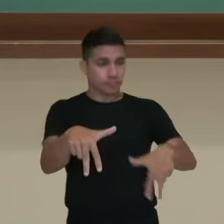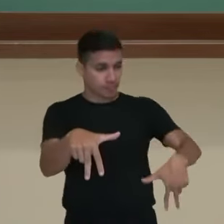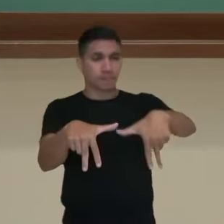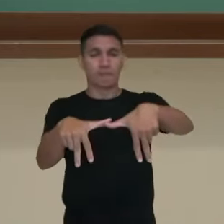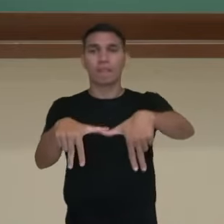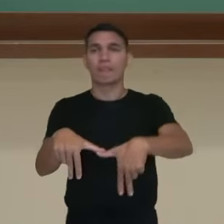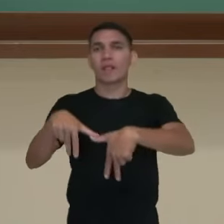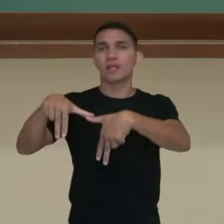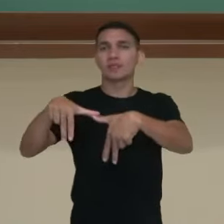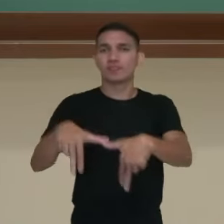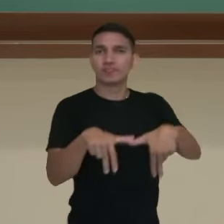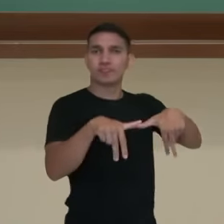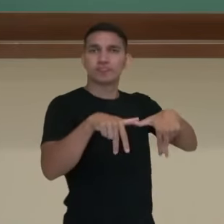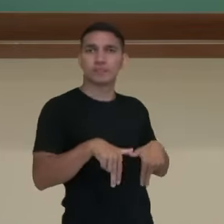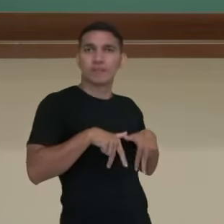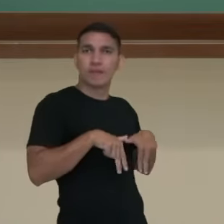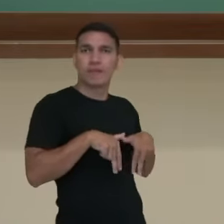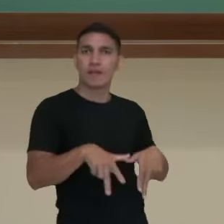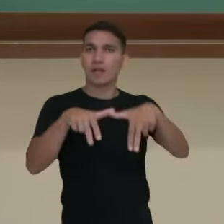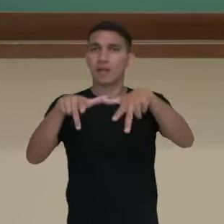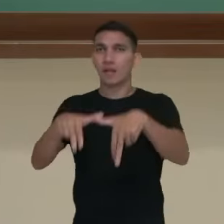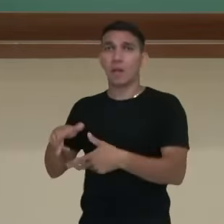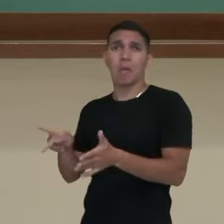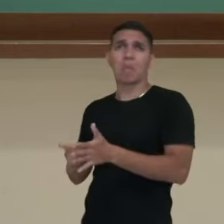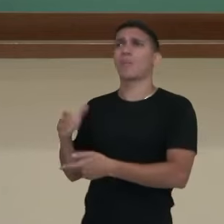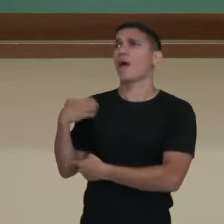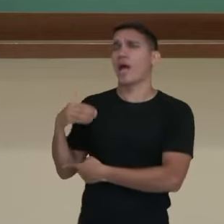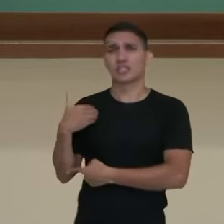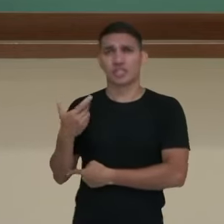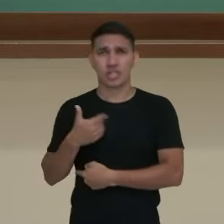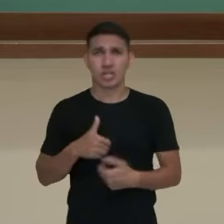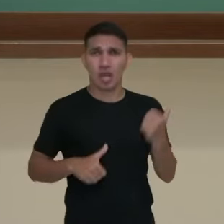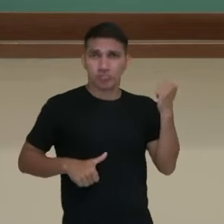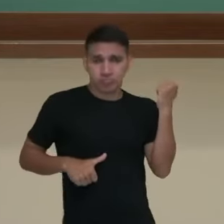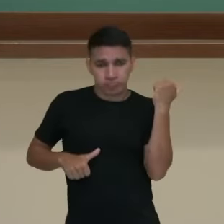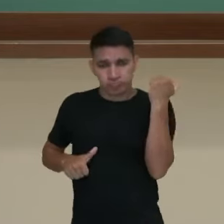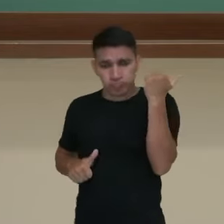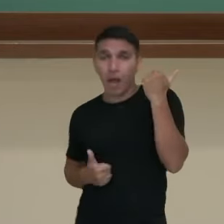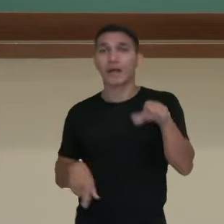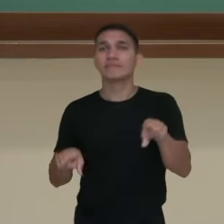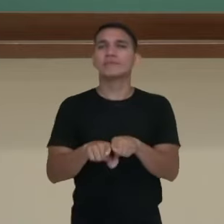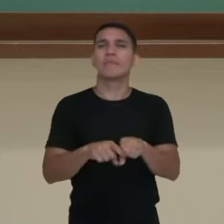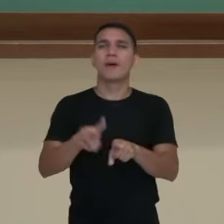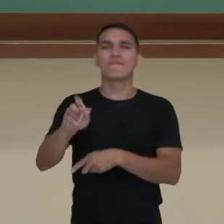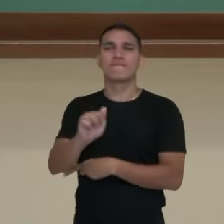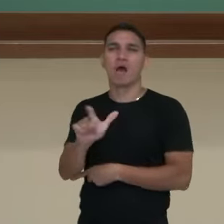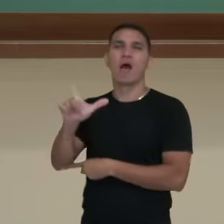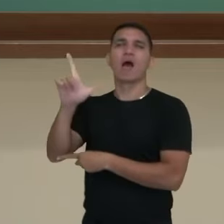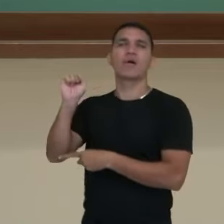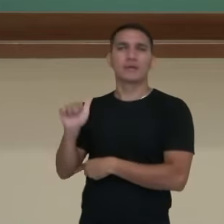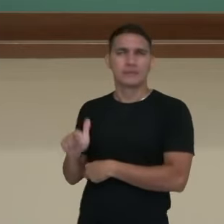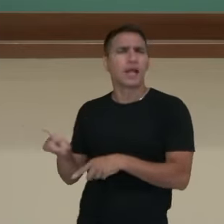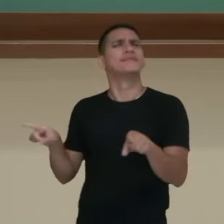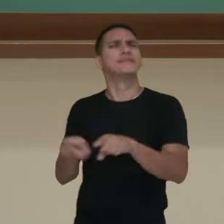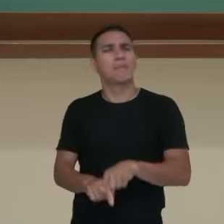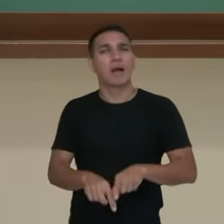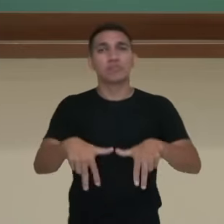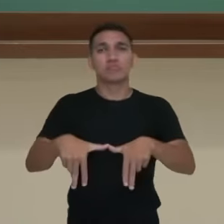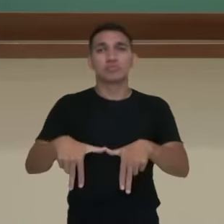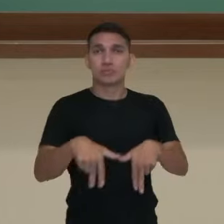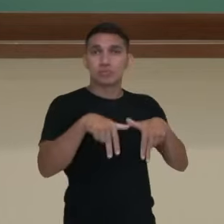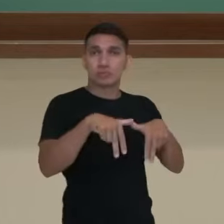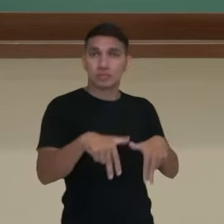casais, como o tango argentino, como a valsa, tá? Essas são as danças de salão. O